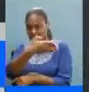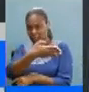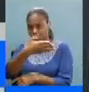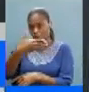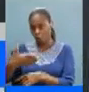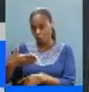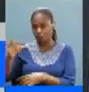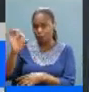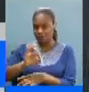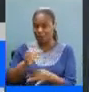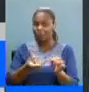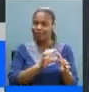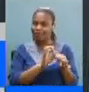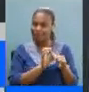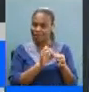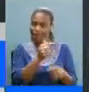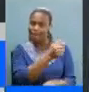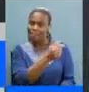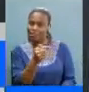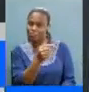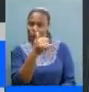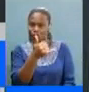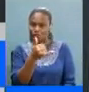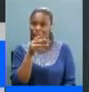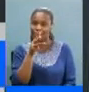27,71%, correspondente a menos